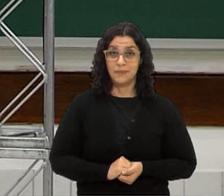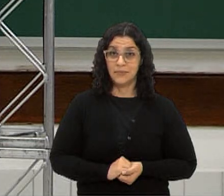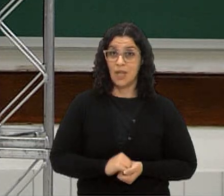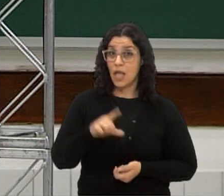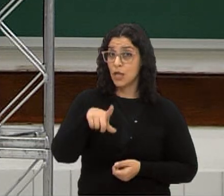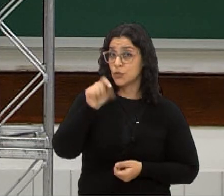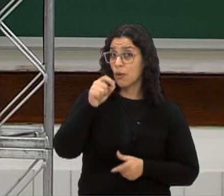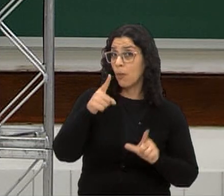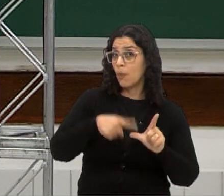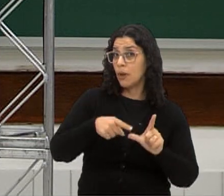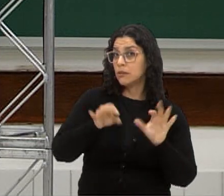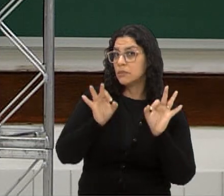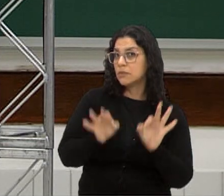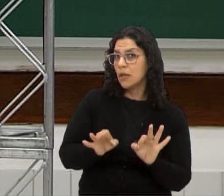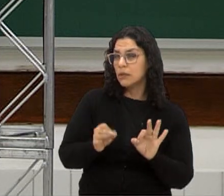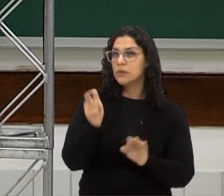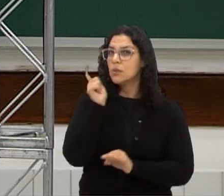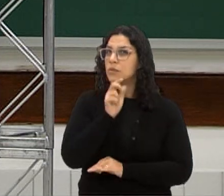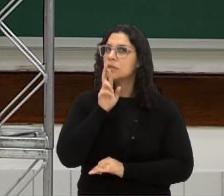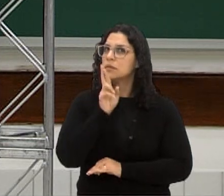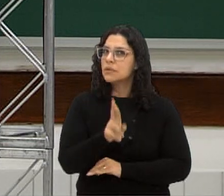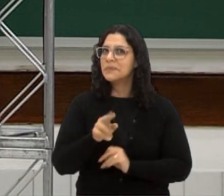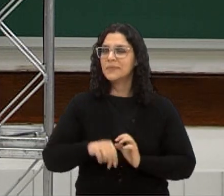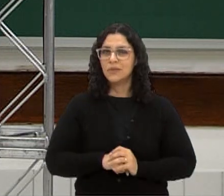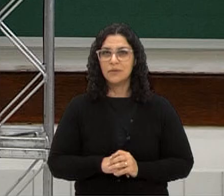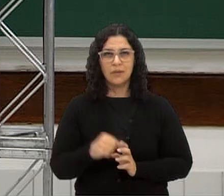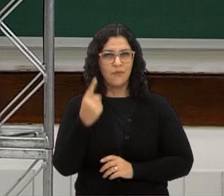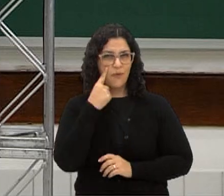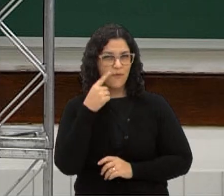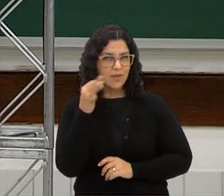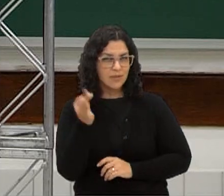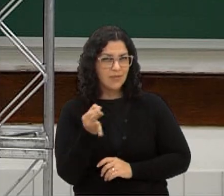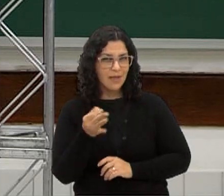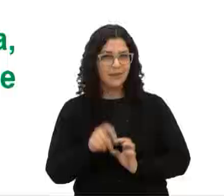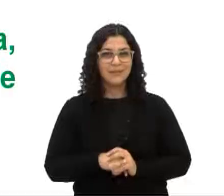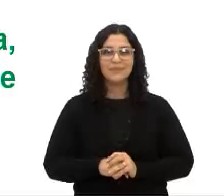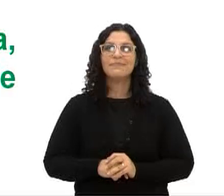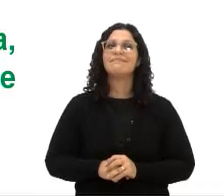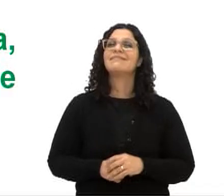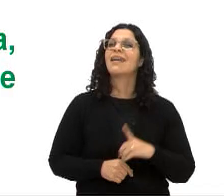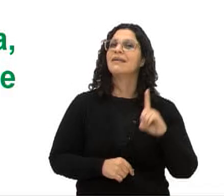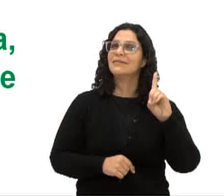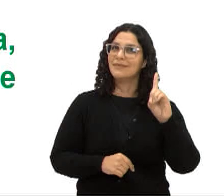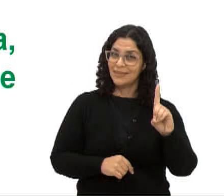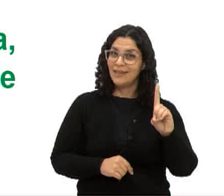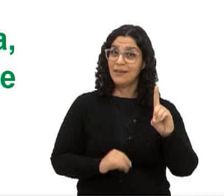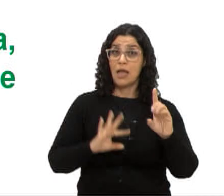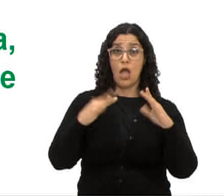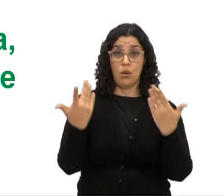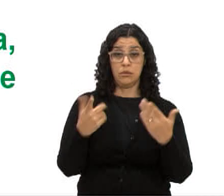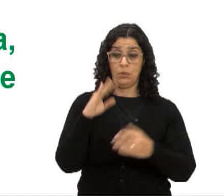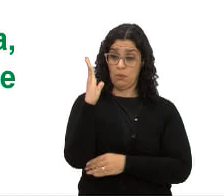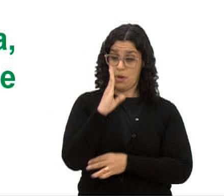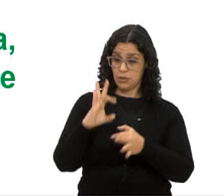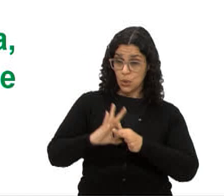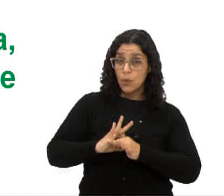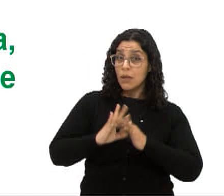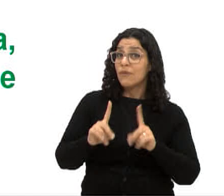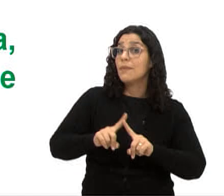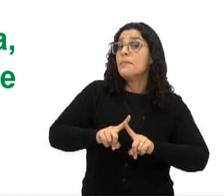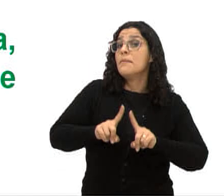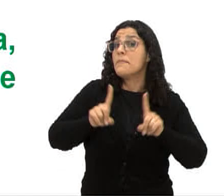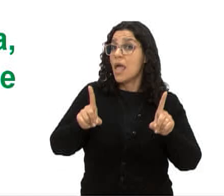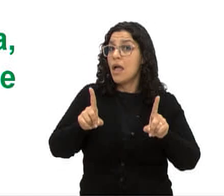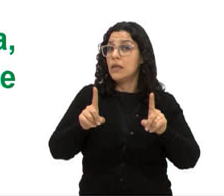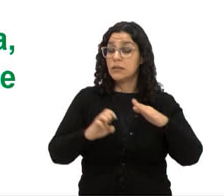Marcou a alternativa correta? Conseguiu responder? Vamos ver se você acertou? D. Ocorreu a emancipação política, porém